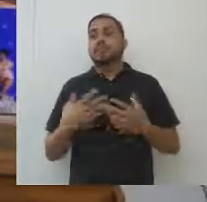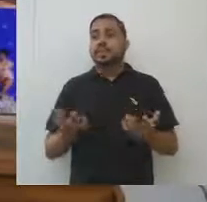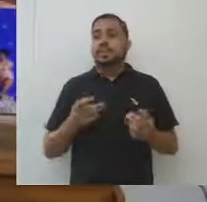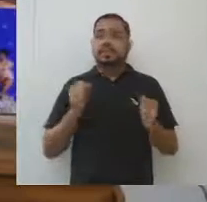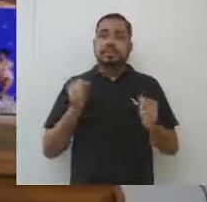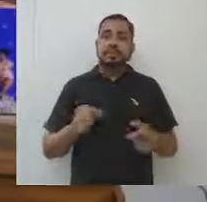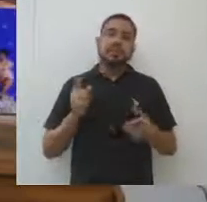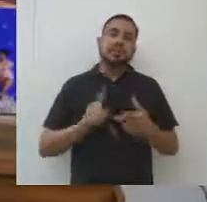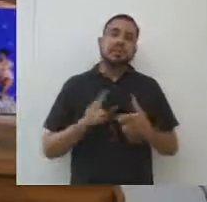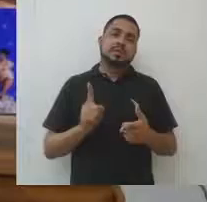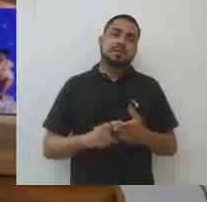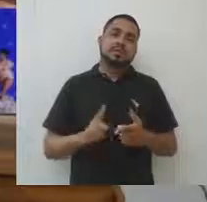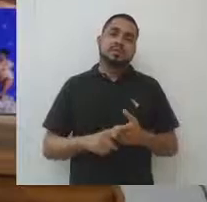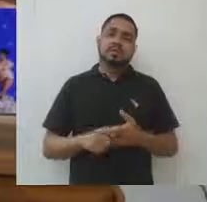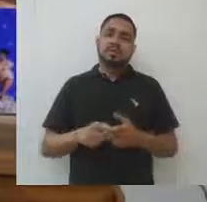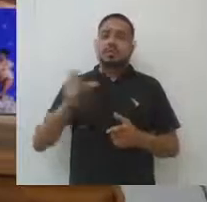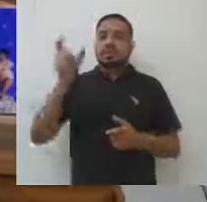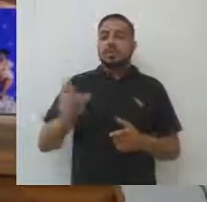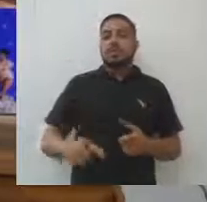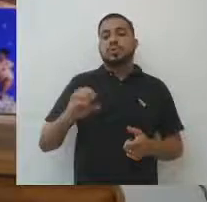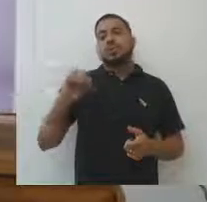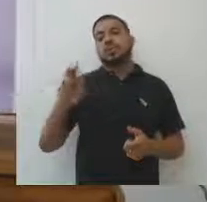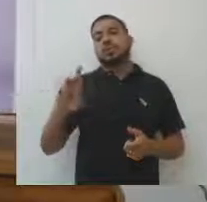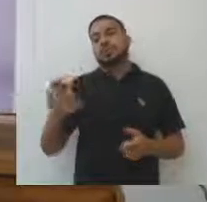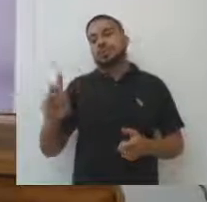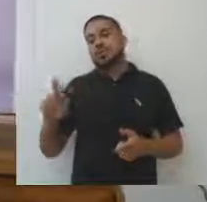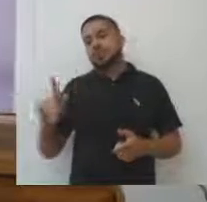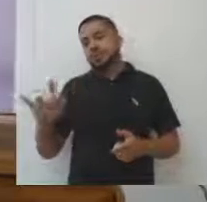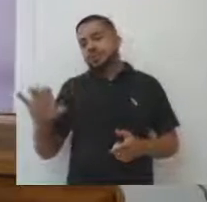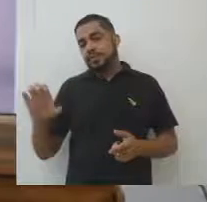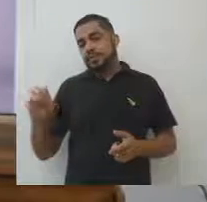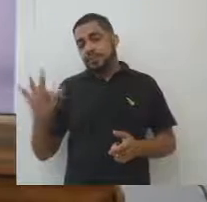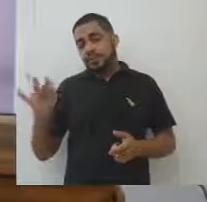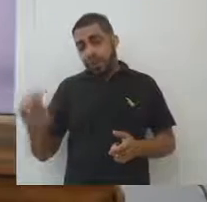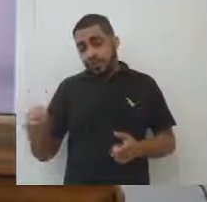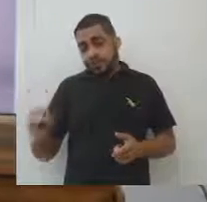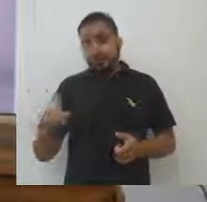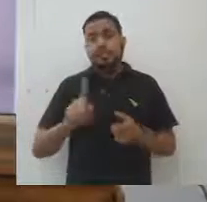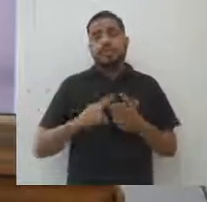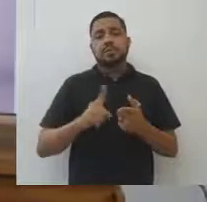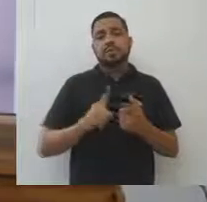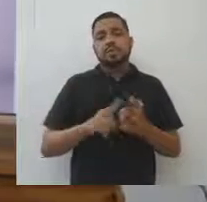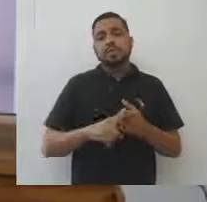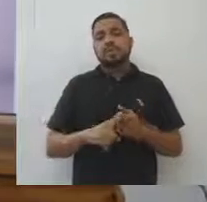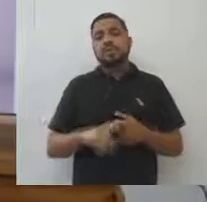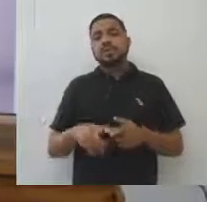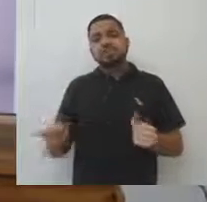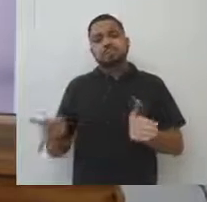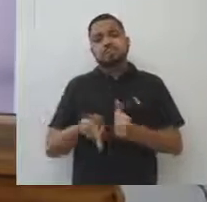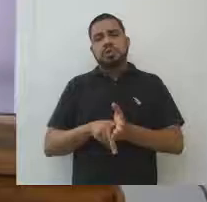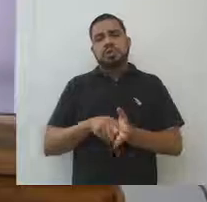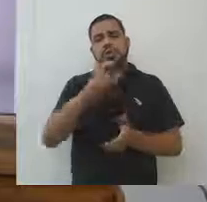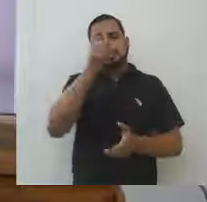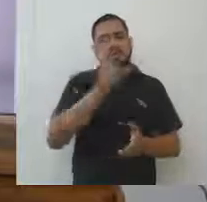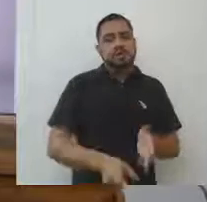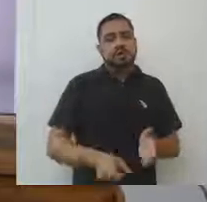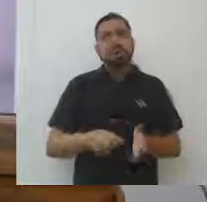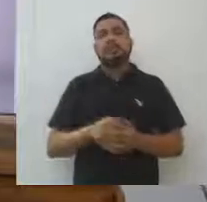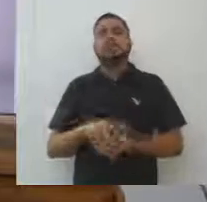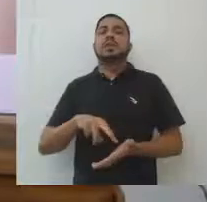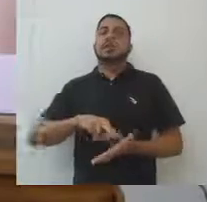Você pode trabalhar como coreógrafo, você pode também trabalhar sendo o próprio bailarino, não é